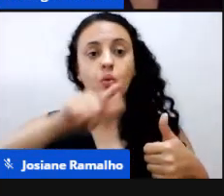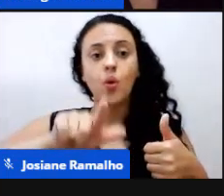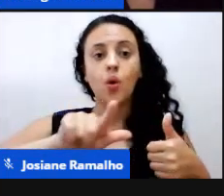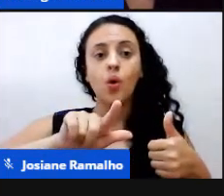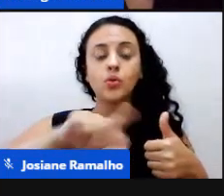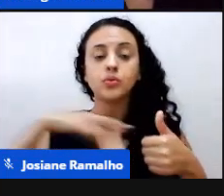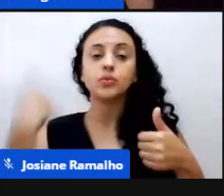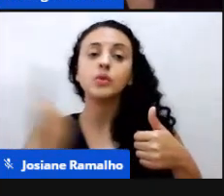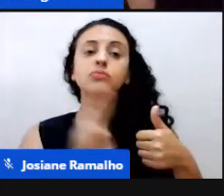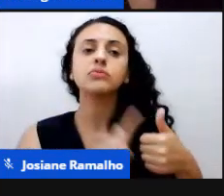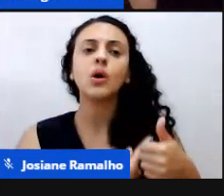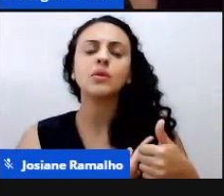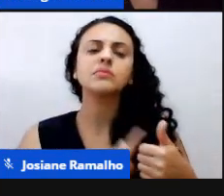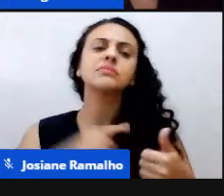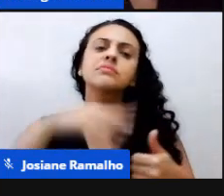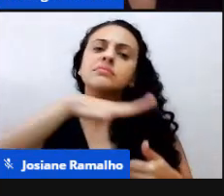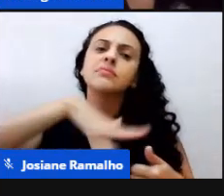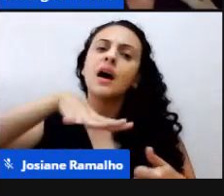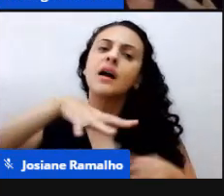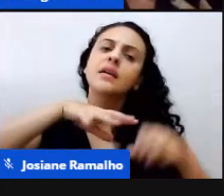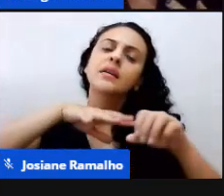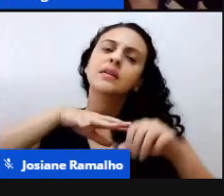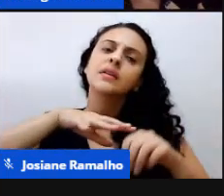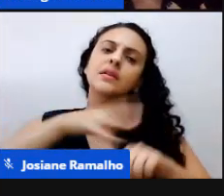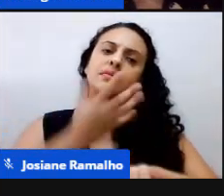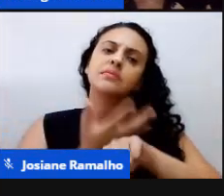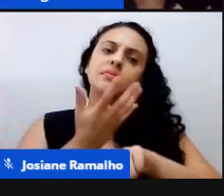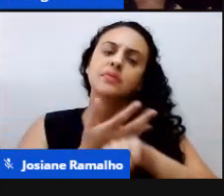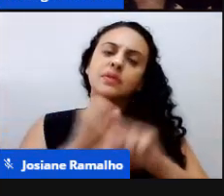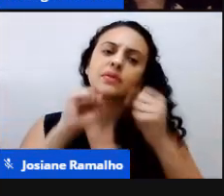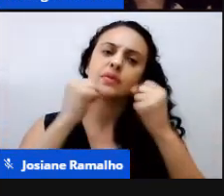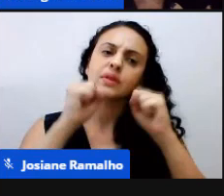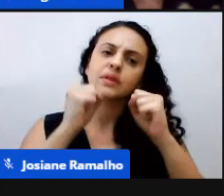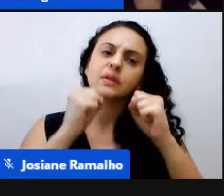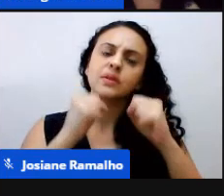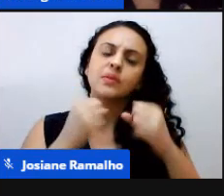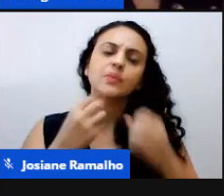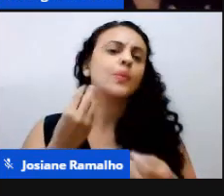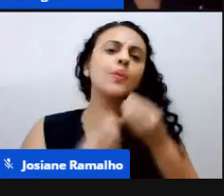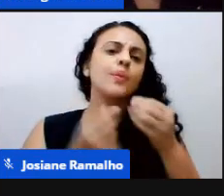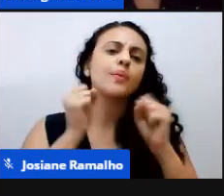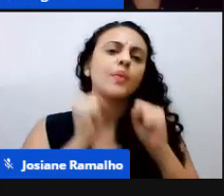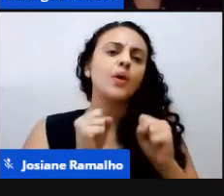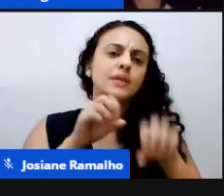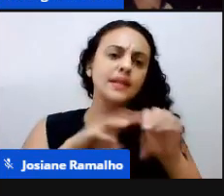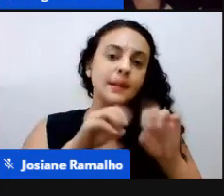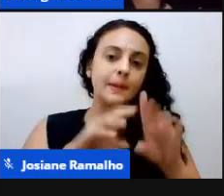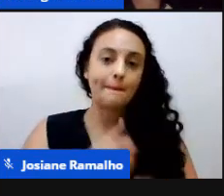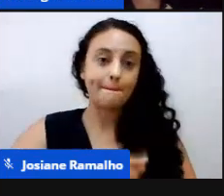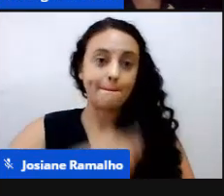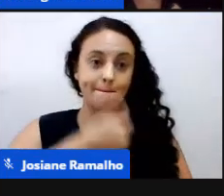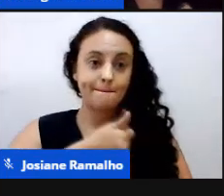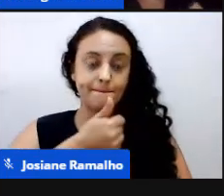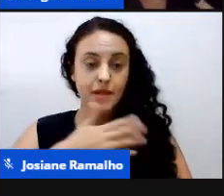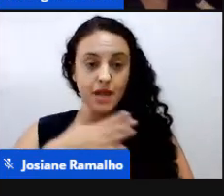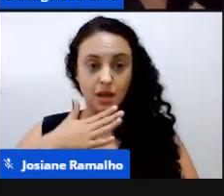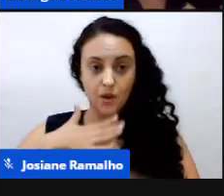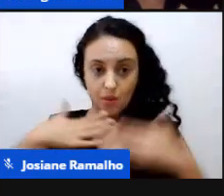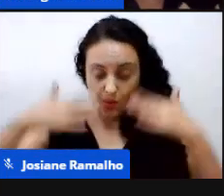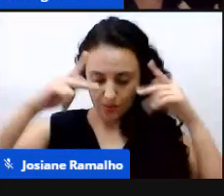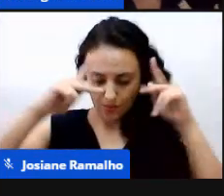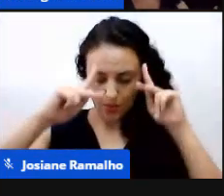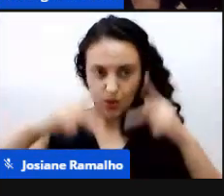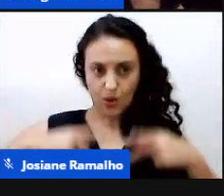física? Primeiramente, eu posso trabalhar o conhecimento do próprio corpo, o conhecimento do corpo do outro. Eu